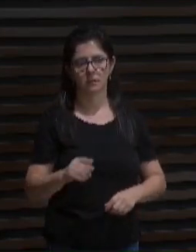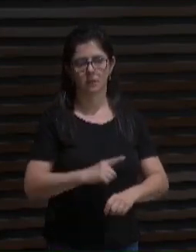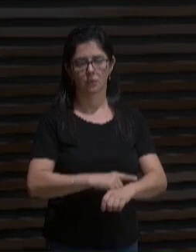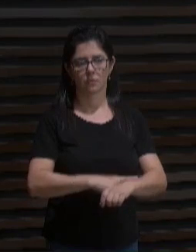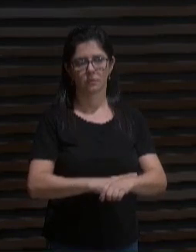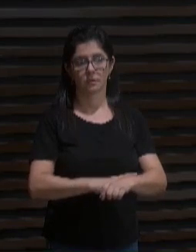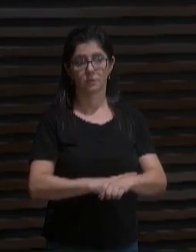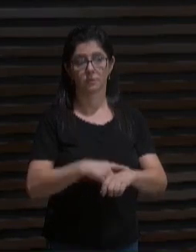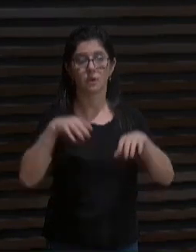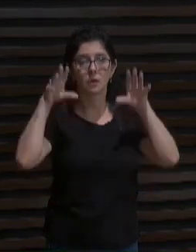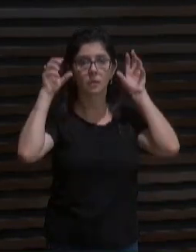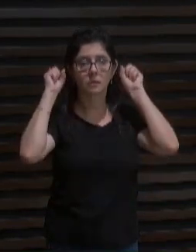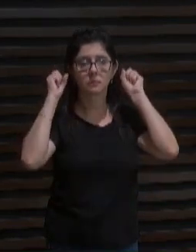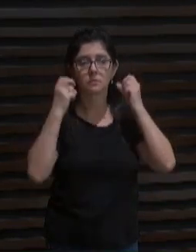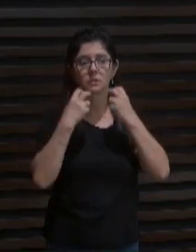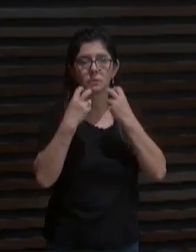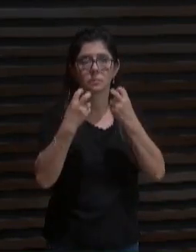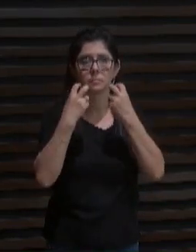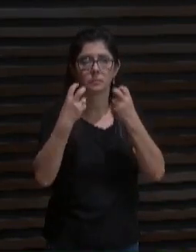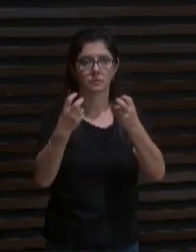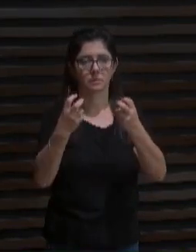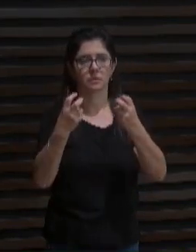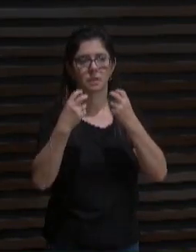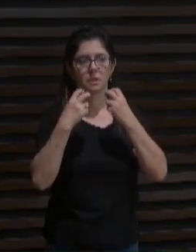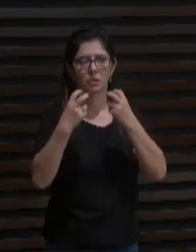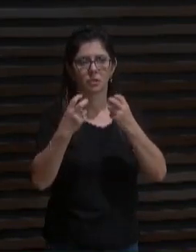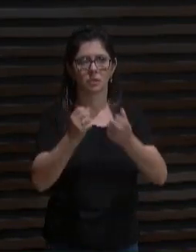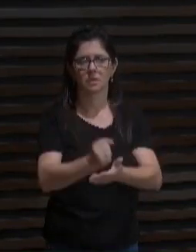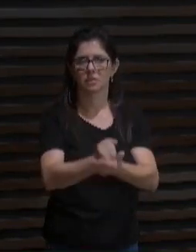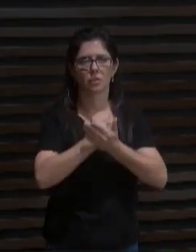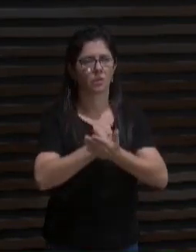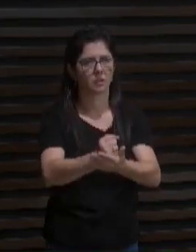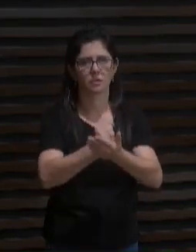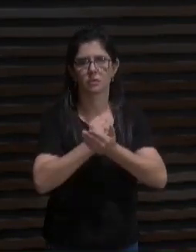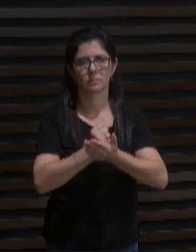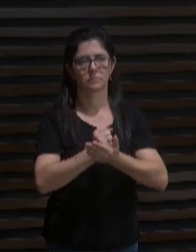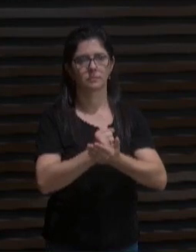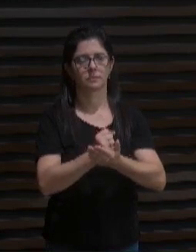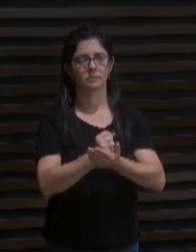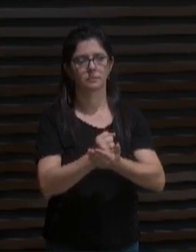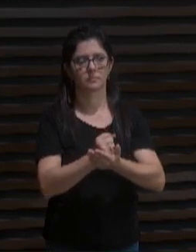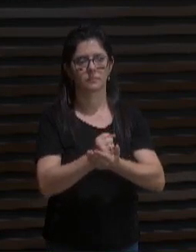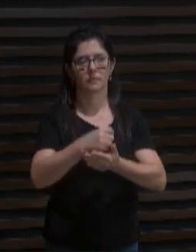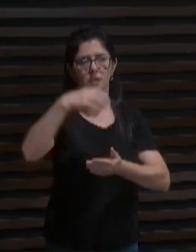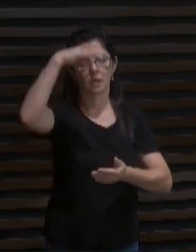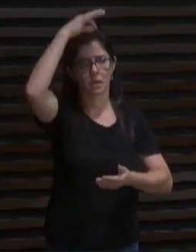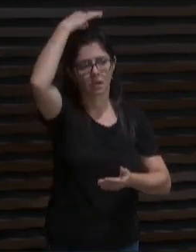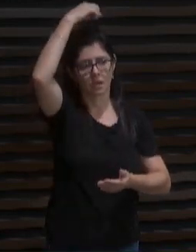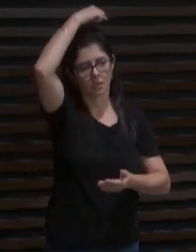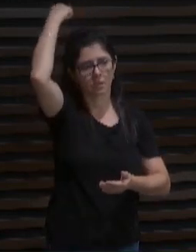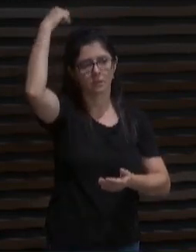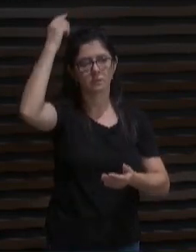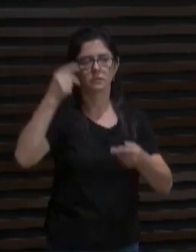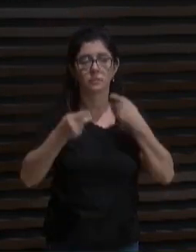ouviu-se um grito no meio da turma: socorro, socorro! E aí o Espírito Santo diz: é a chefe